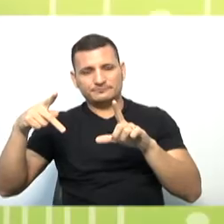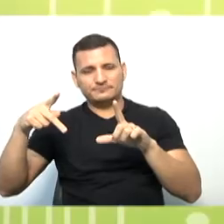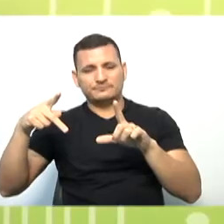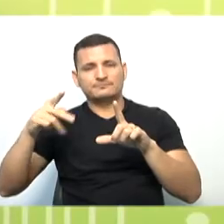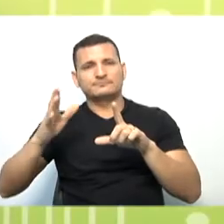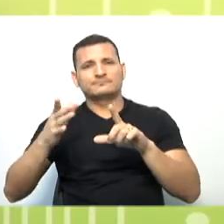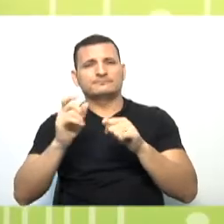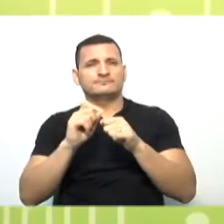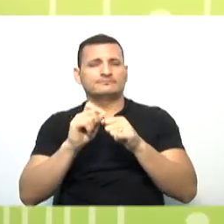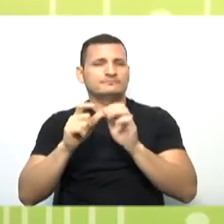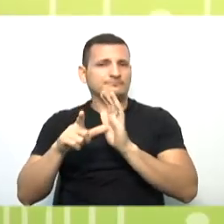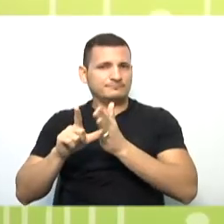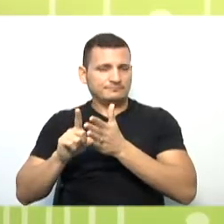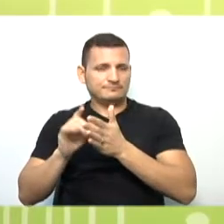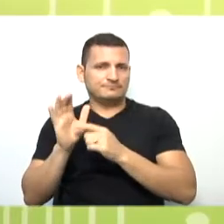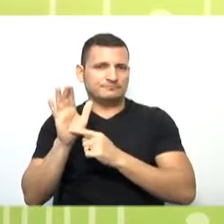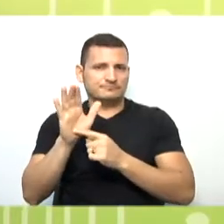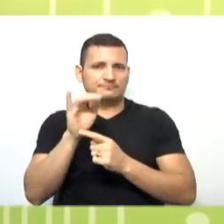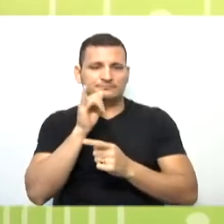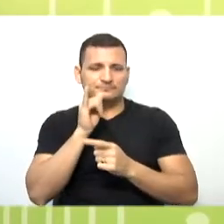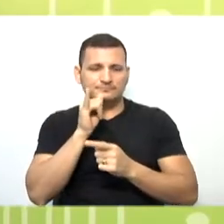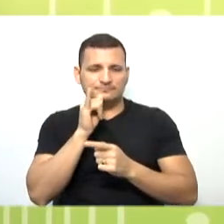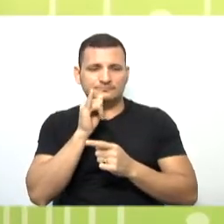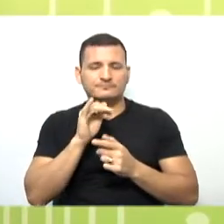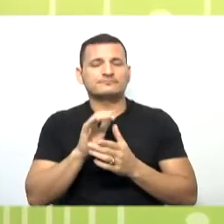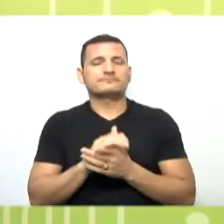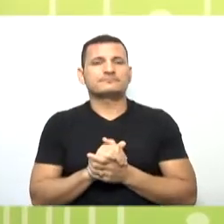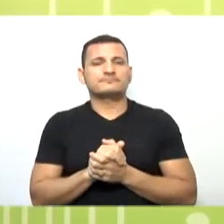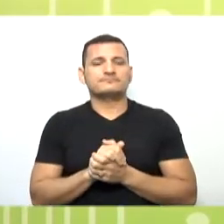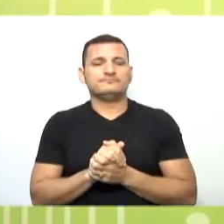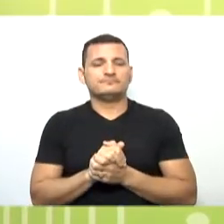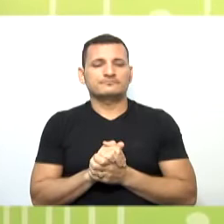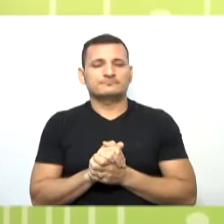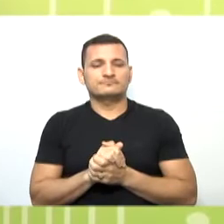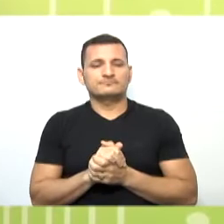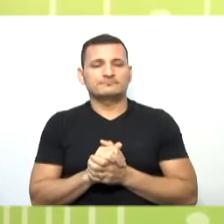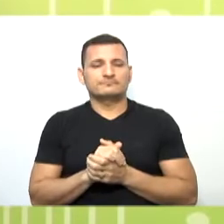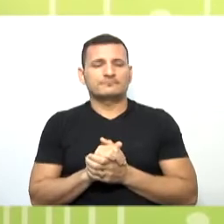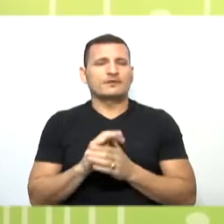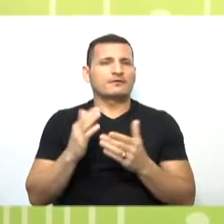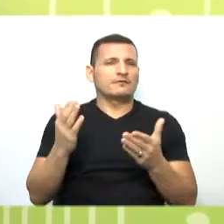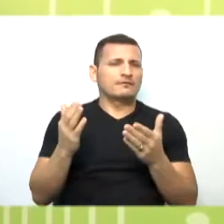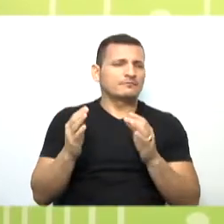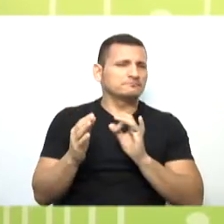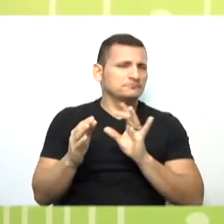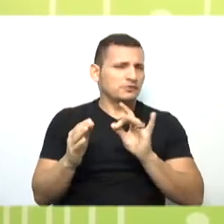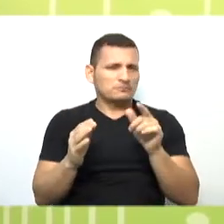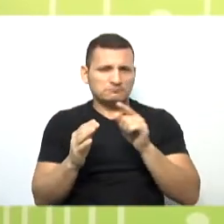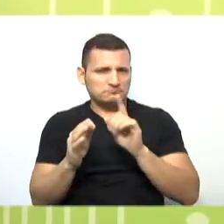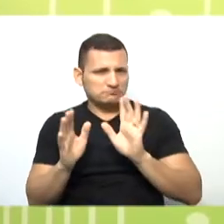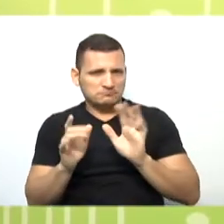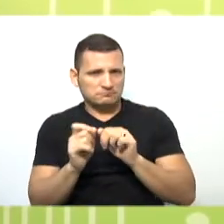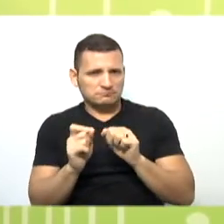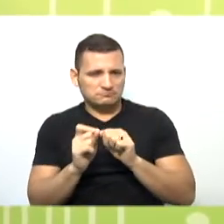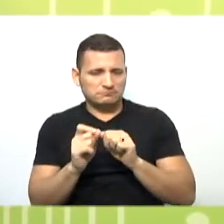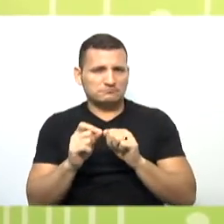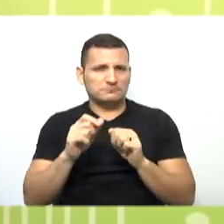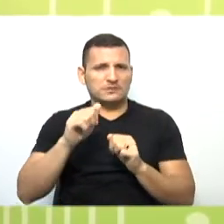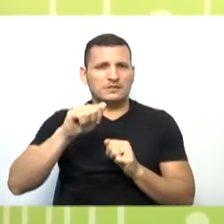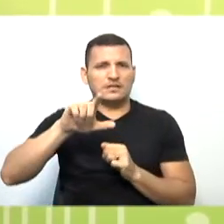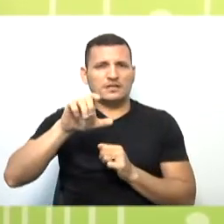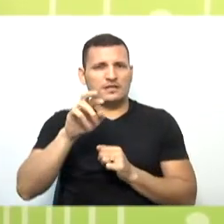no exemplo agorinha pouco dentro do nosso Notepad++. Professora, só tem isso para fazer de